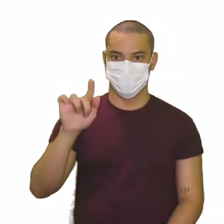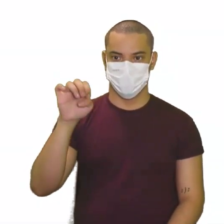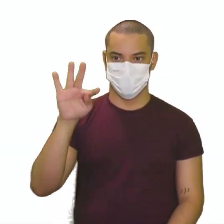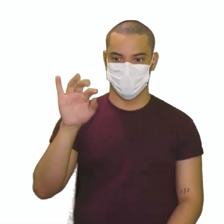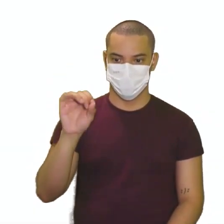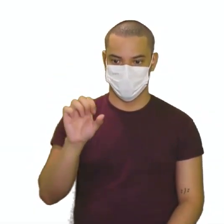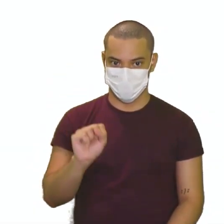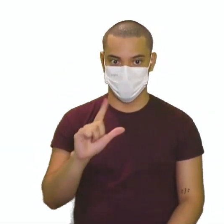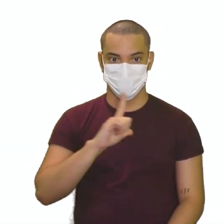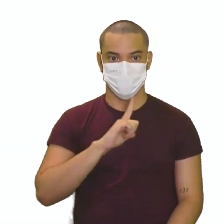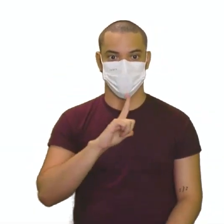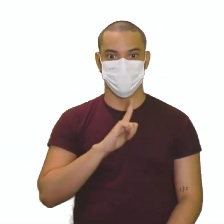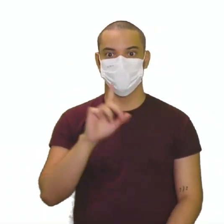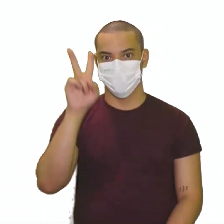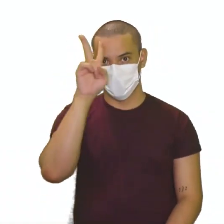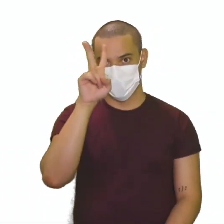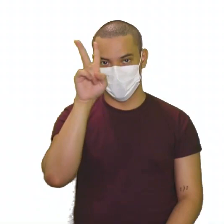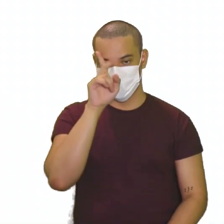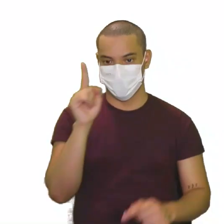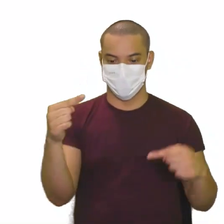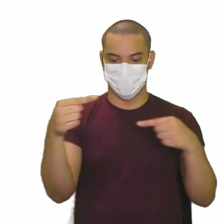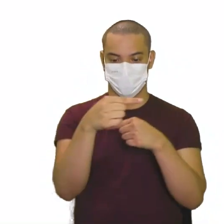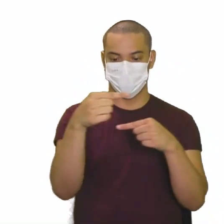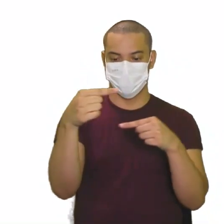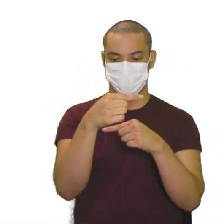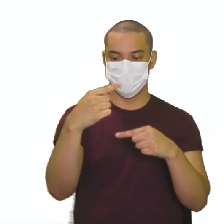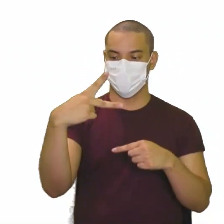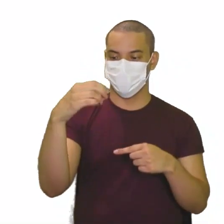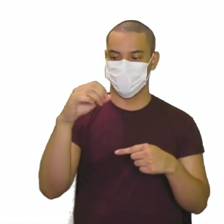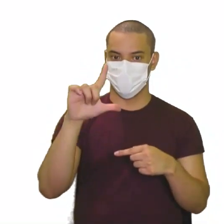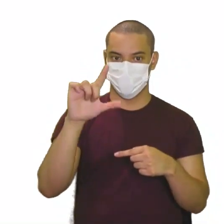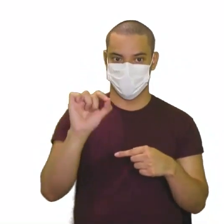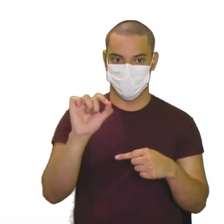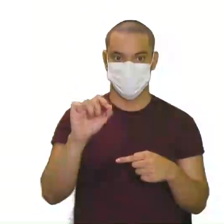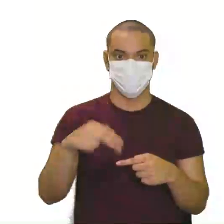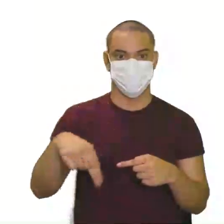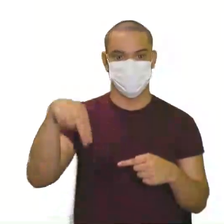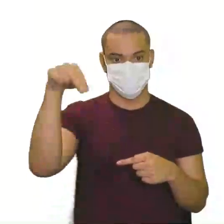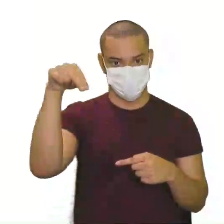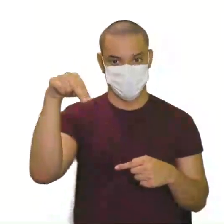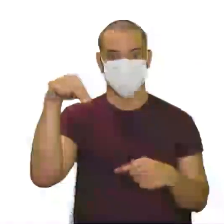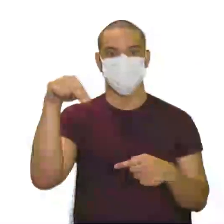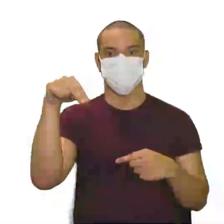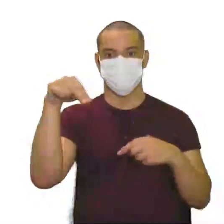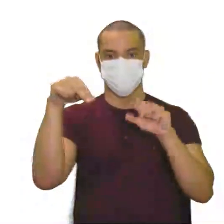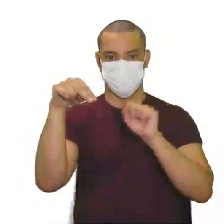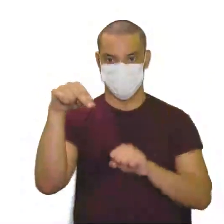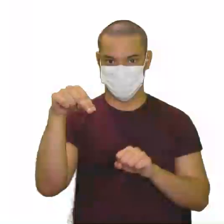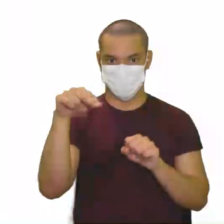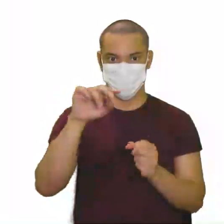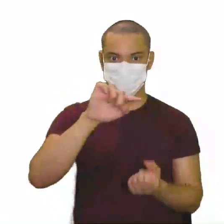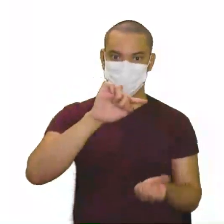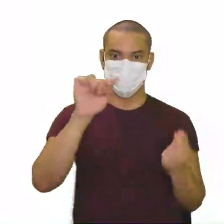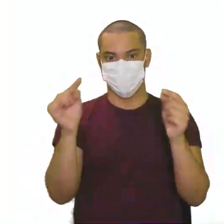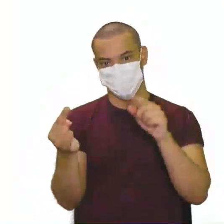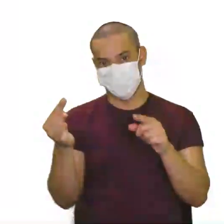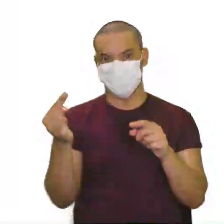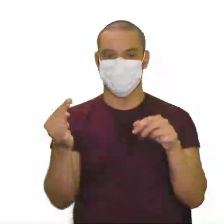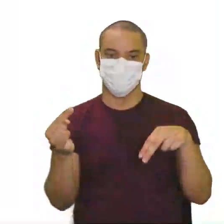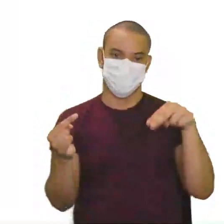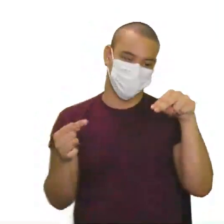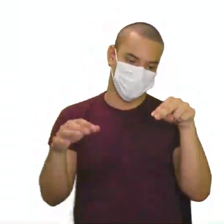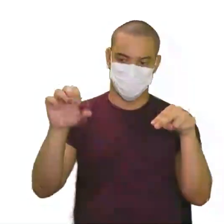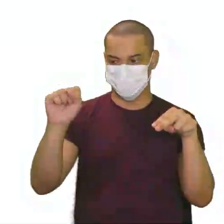polos magnéticos então nós vimos que nós temos o polo norte magnético e o Pólo Sul magnético então